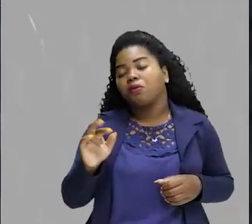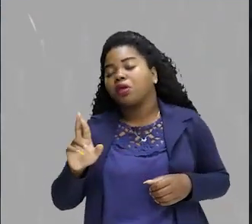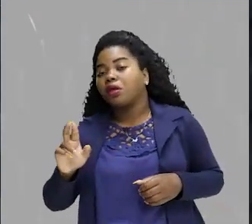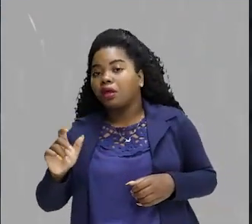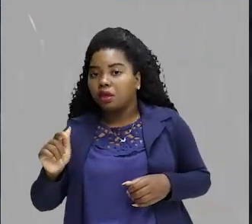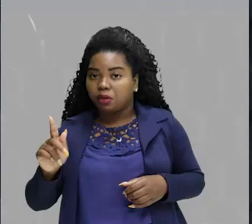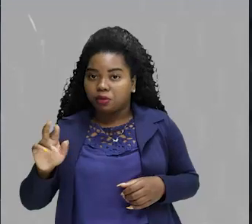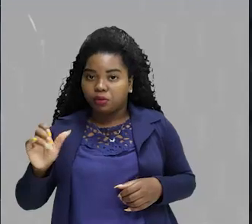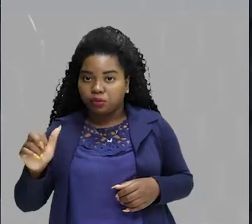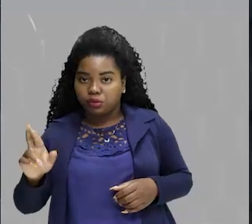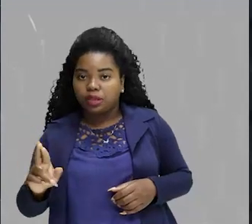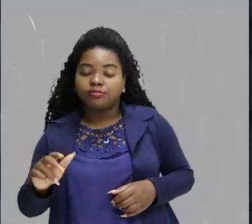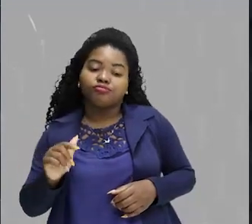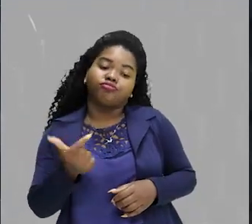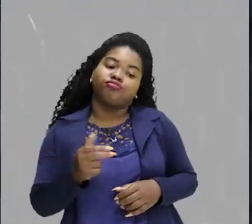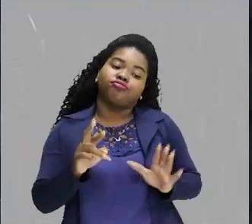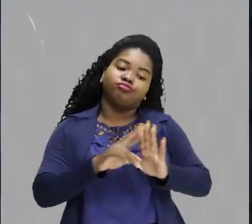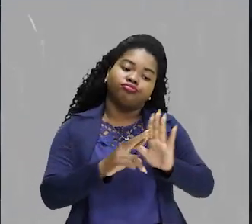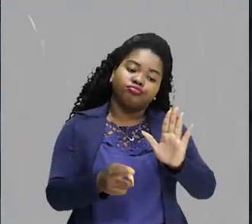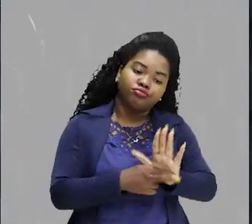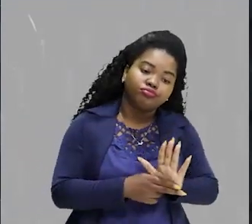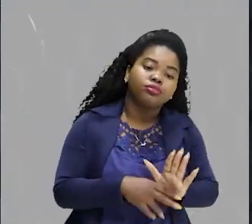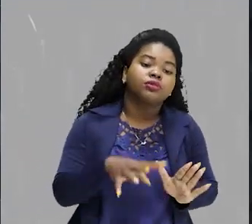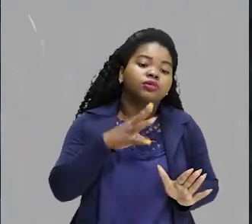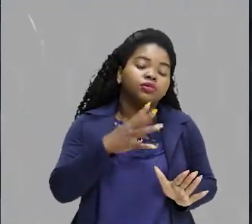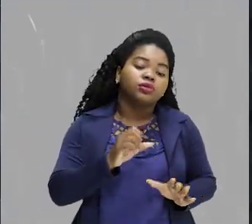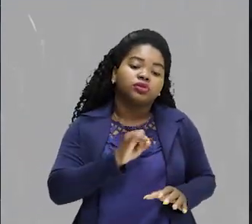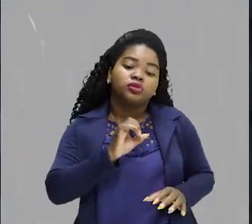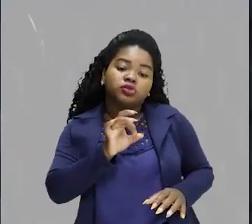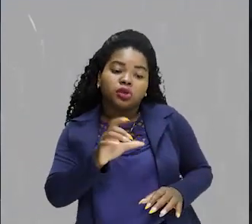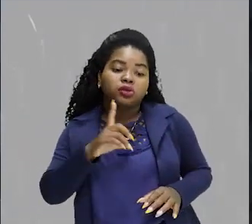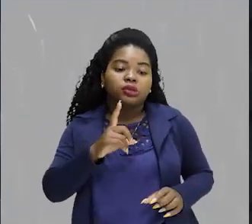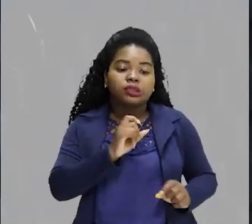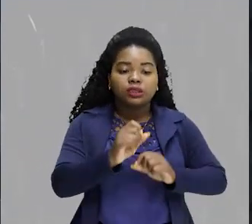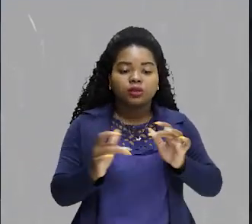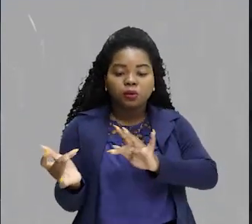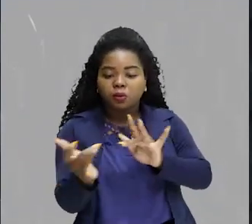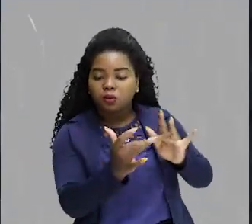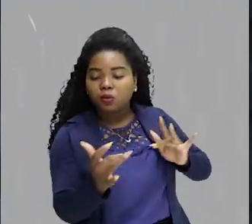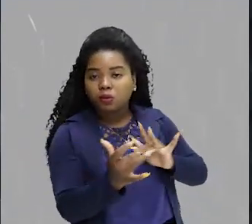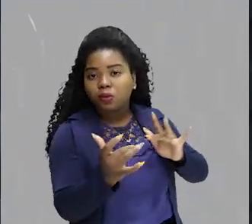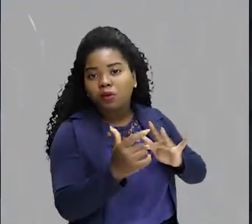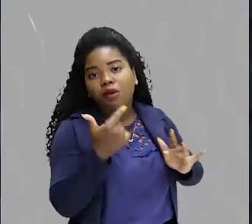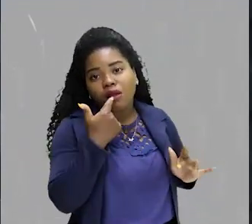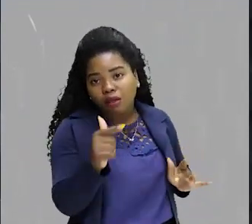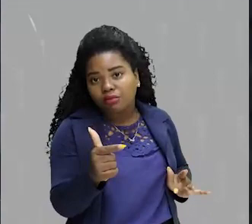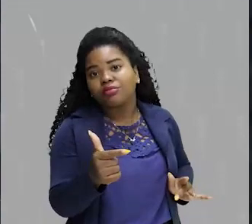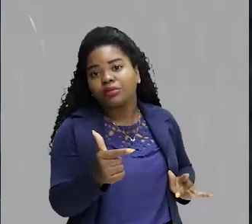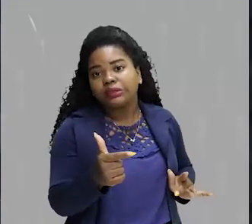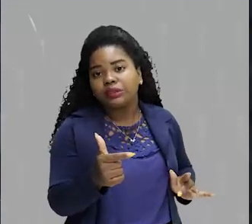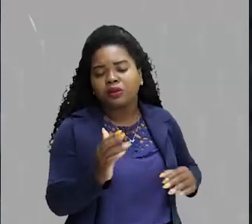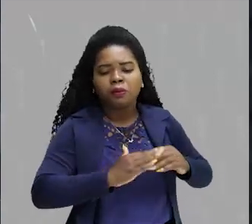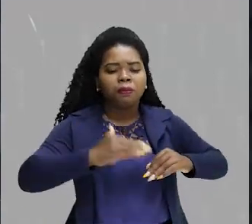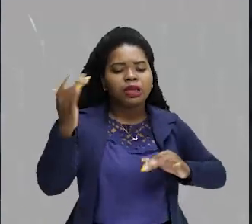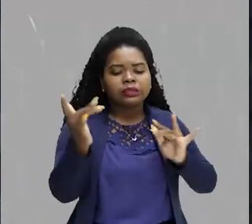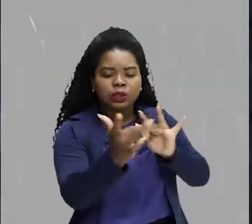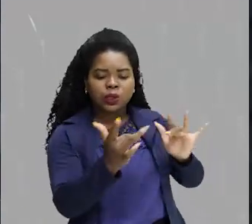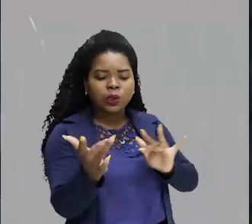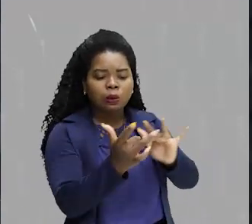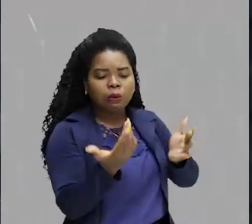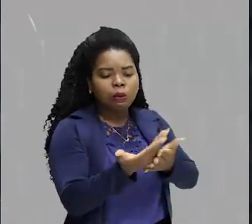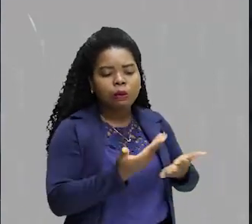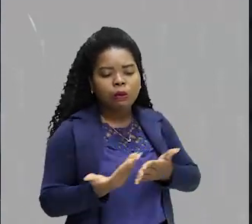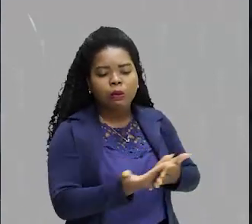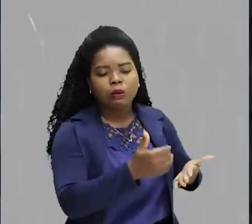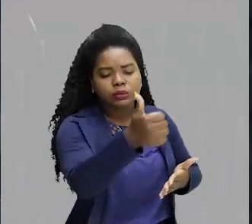tipo de situação, esse conhecimento, você só adquire a partir do contato com a língua. Então, quanto mais contato você tem, quanto mais estudo